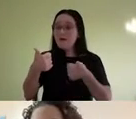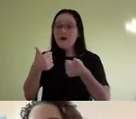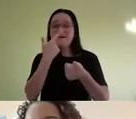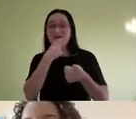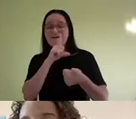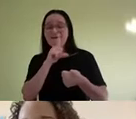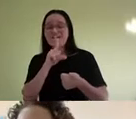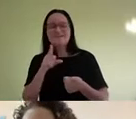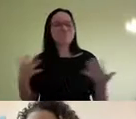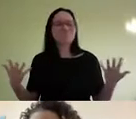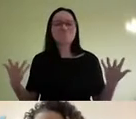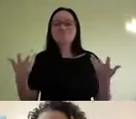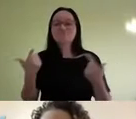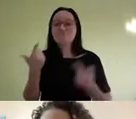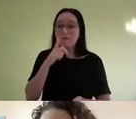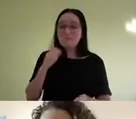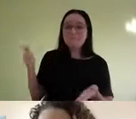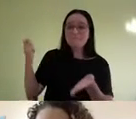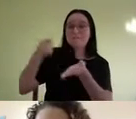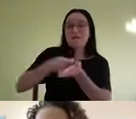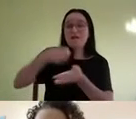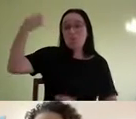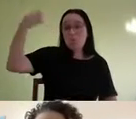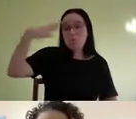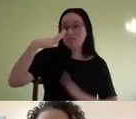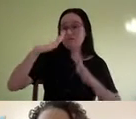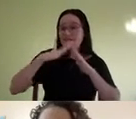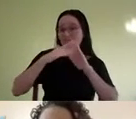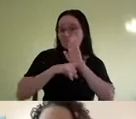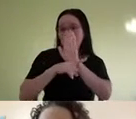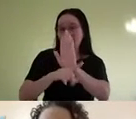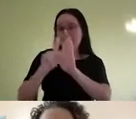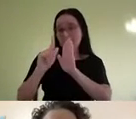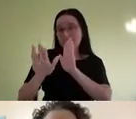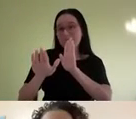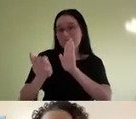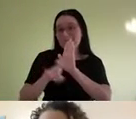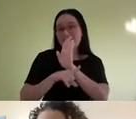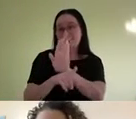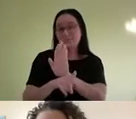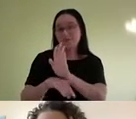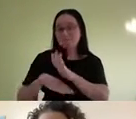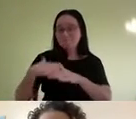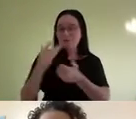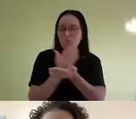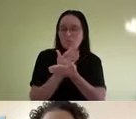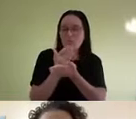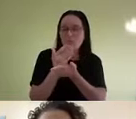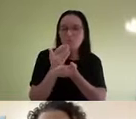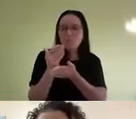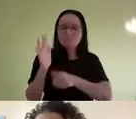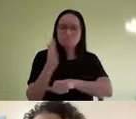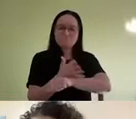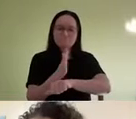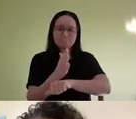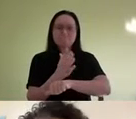conseguia pagar uma conta de luz na minha casa para ajudar meus pais nas despesas da casa. E eu comecei o meu primeiro estágio, o que eu acho que é